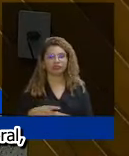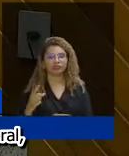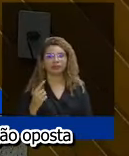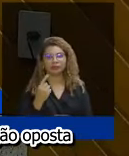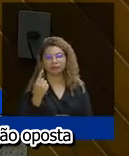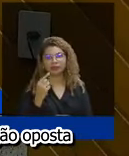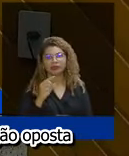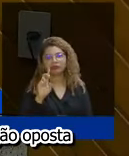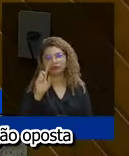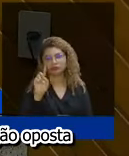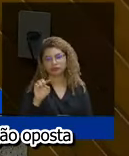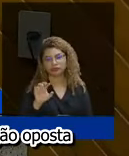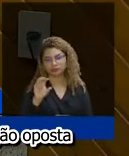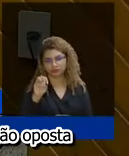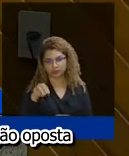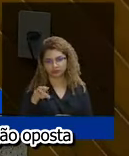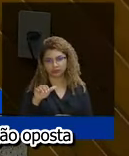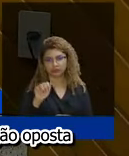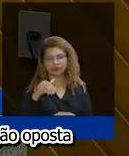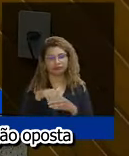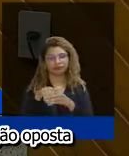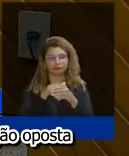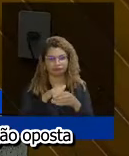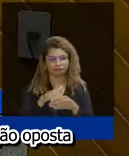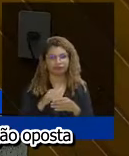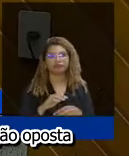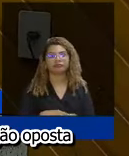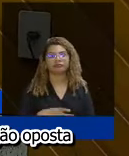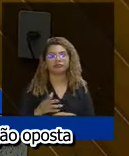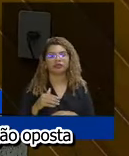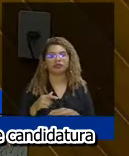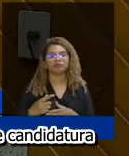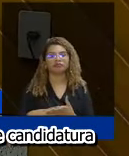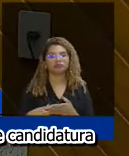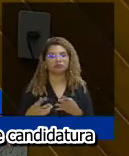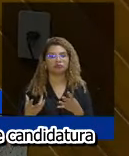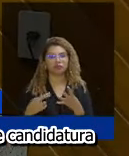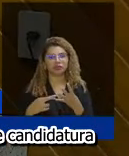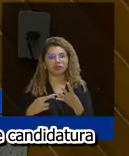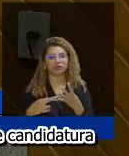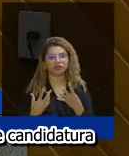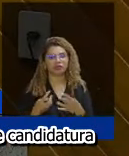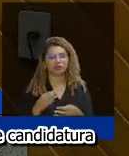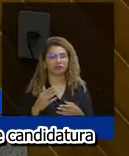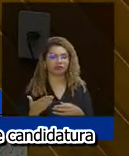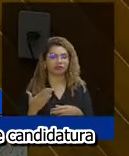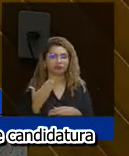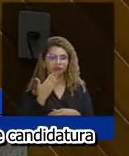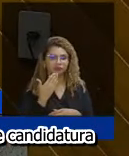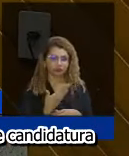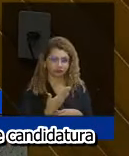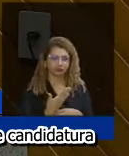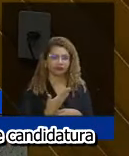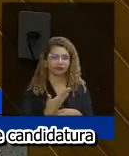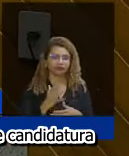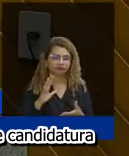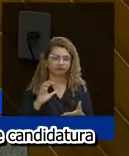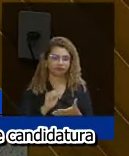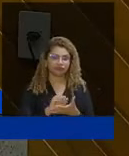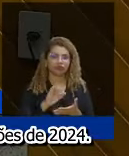grisalha e traje toga conferindo preta. efeitos infringentes aos embargos de declaração opostos pela Promotoria Eleitoral, indeferiu o pedido de registro